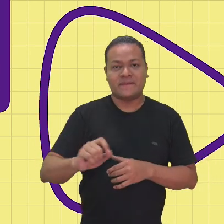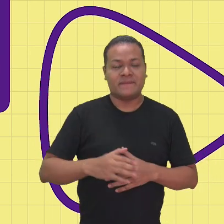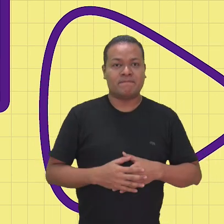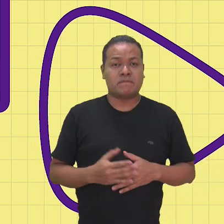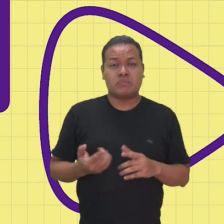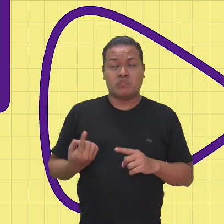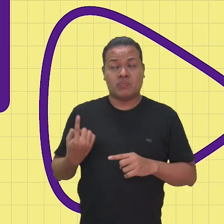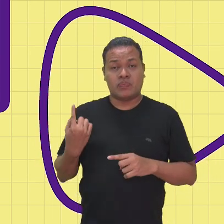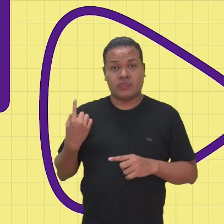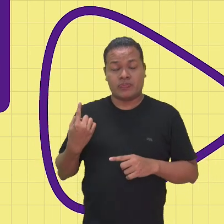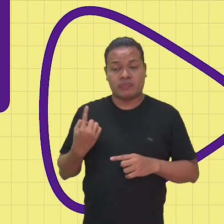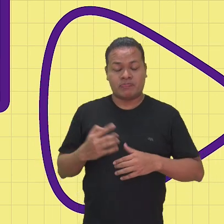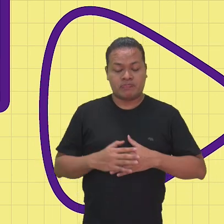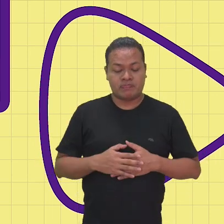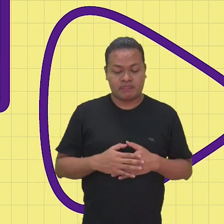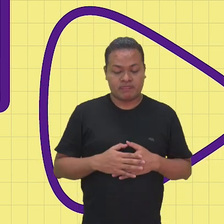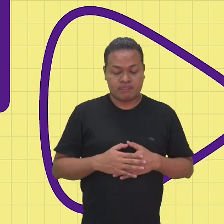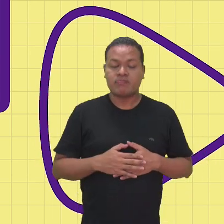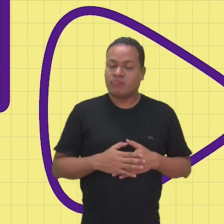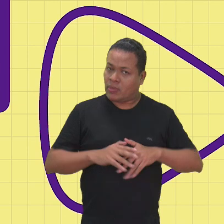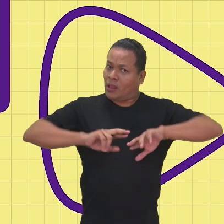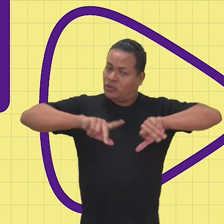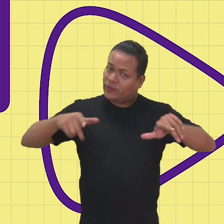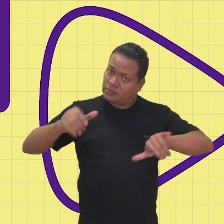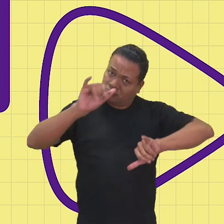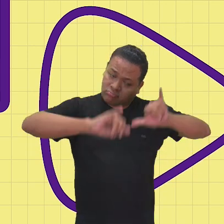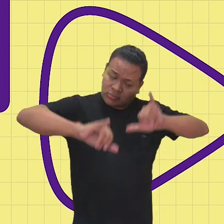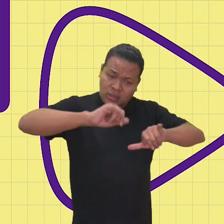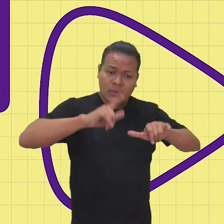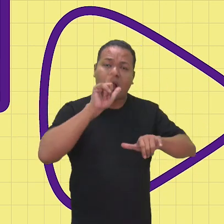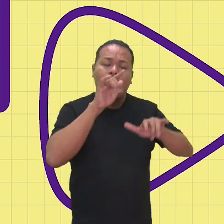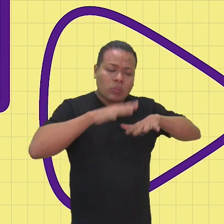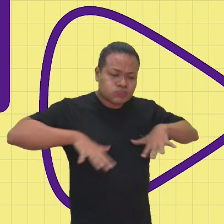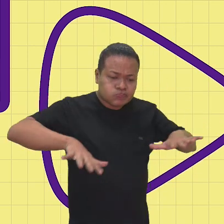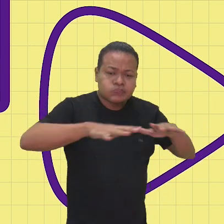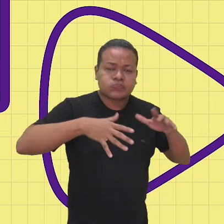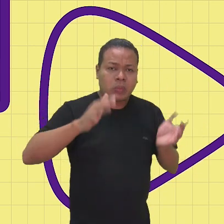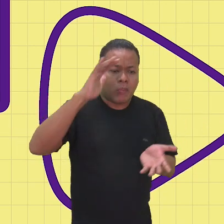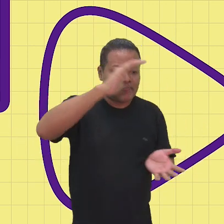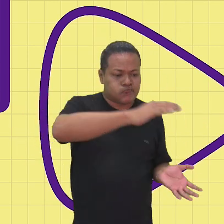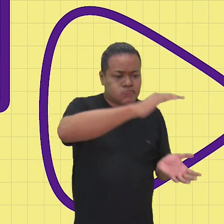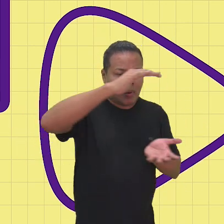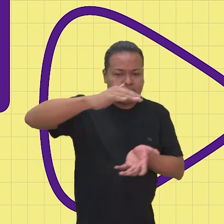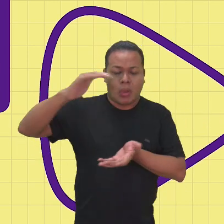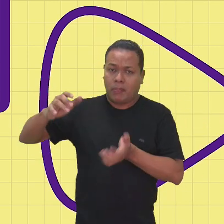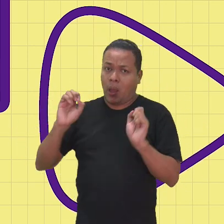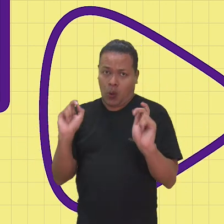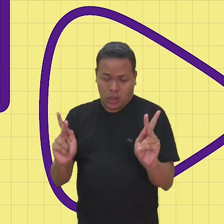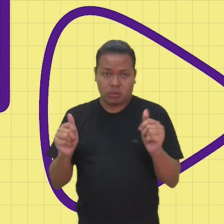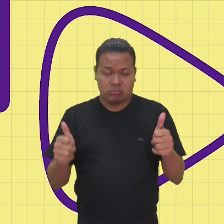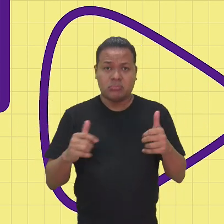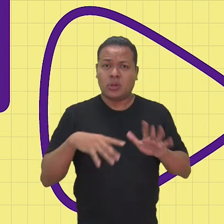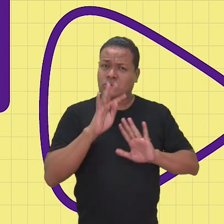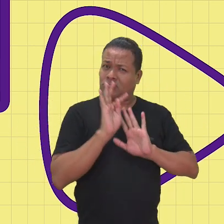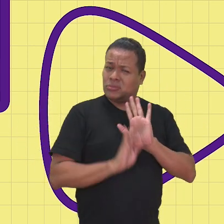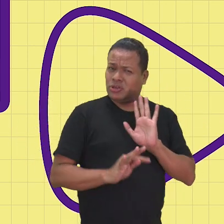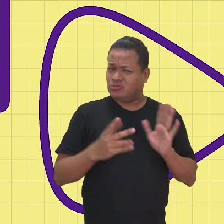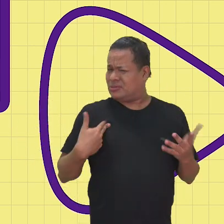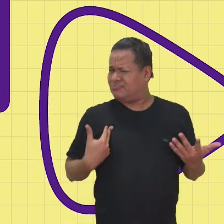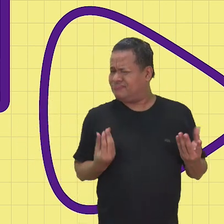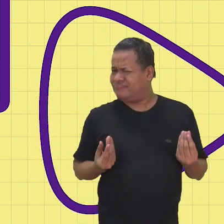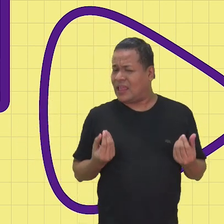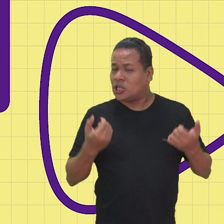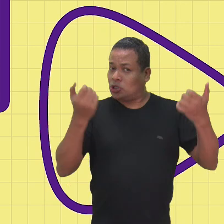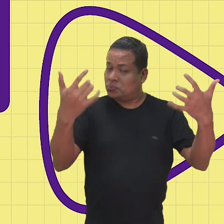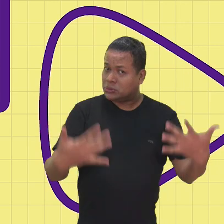ETA, diferentes substâncias químicas são adicionadas às águas nos diversos tanques por onde elas passam. Pessoal, esse texto está te contextualizando,